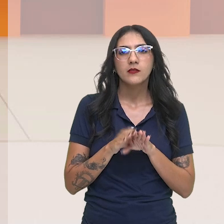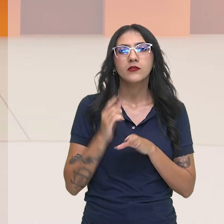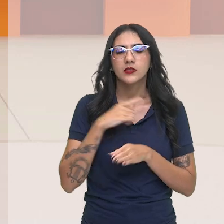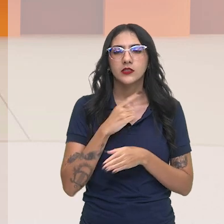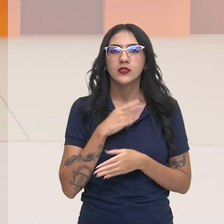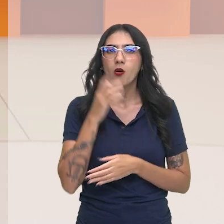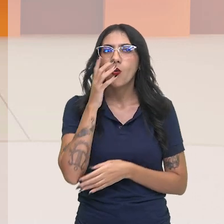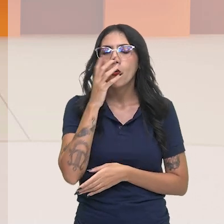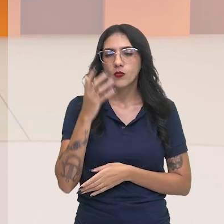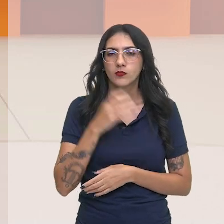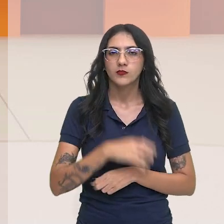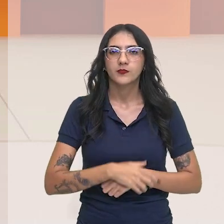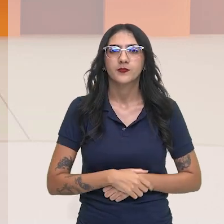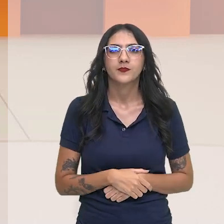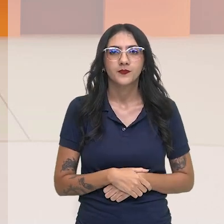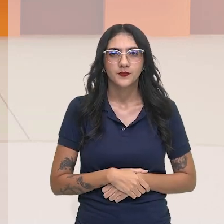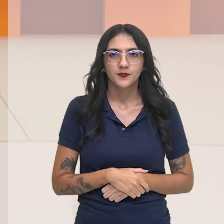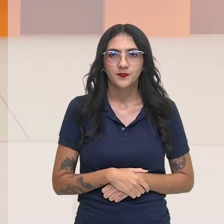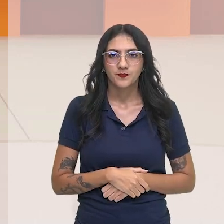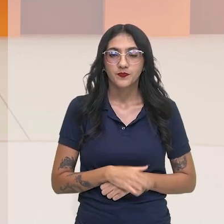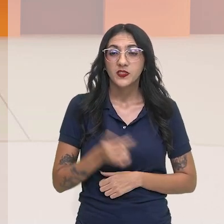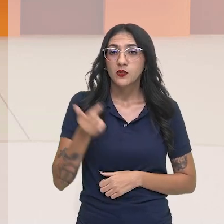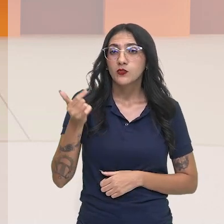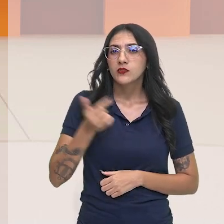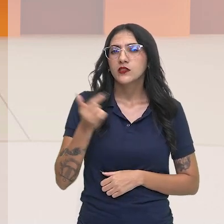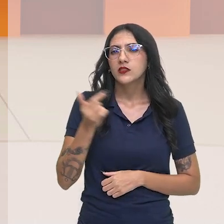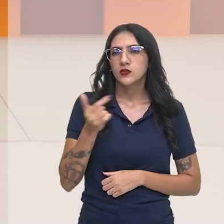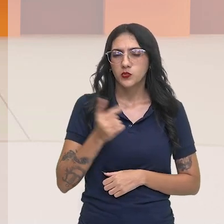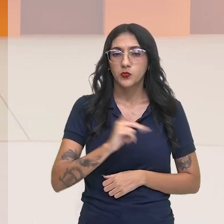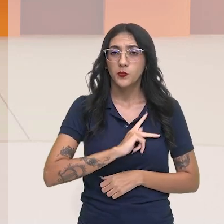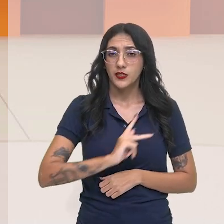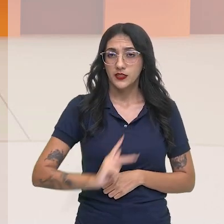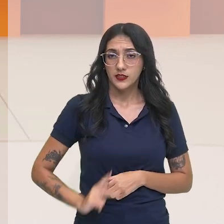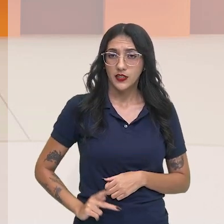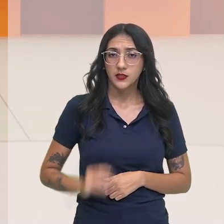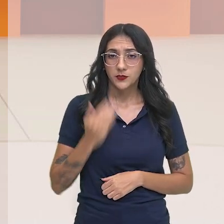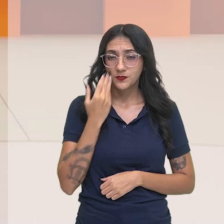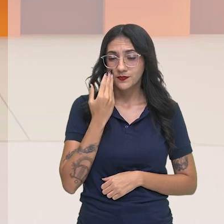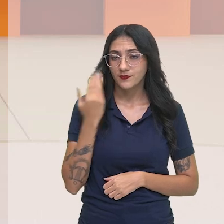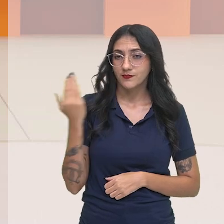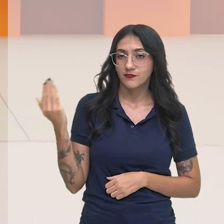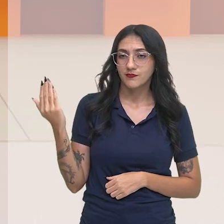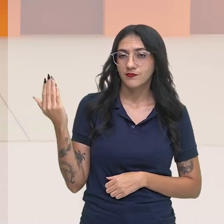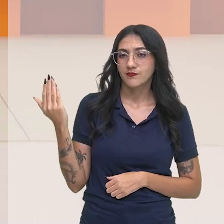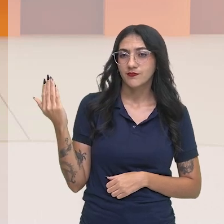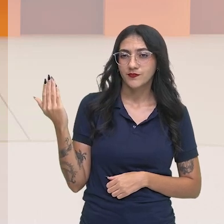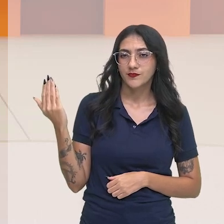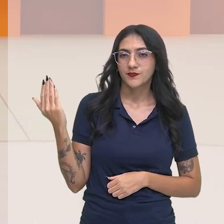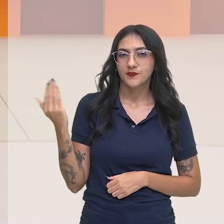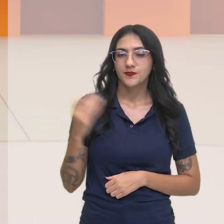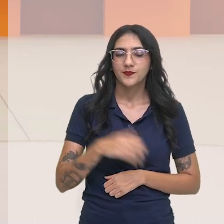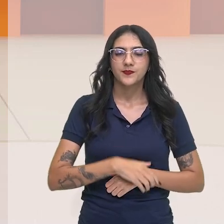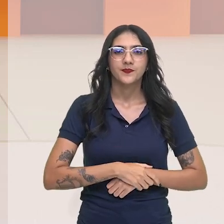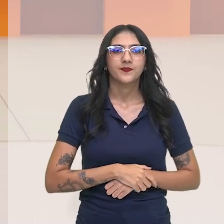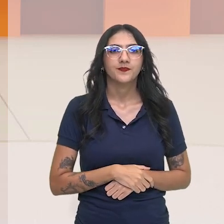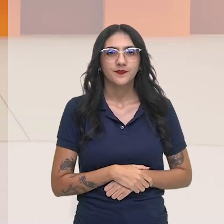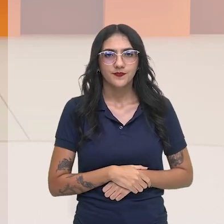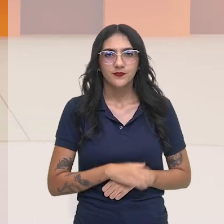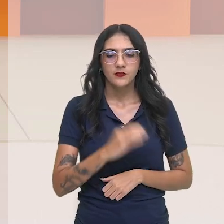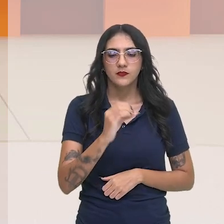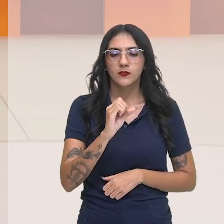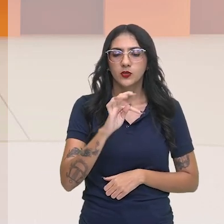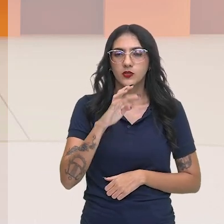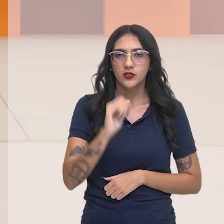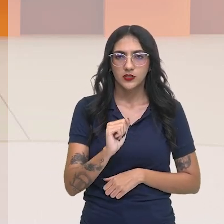os atos institucionais. O segundo presidente que a gente vai destacar vai ser o presidente Costa e Silva, tá?